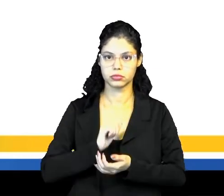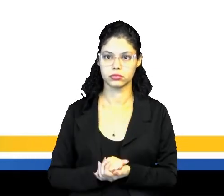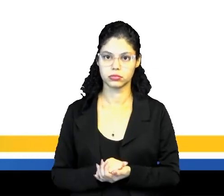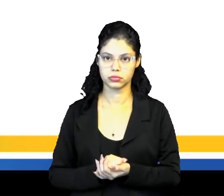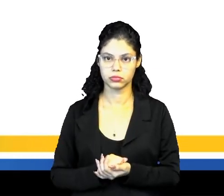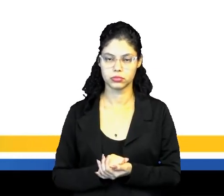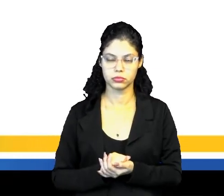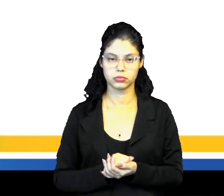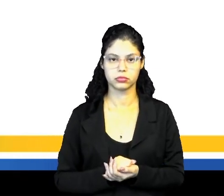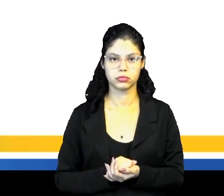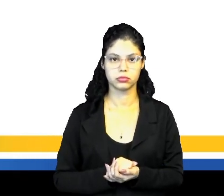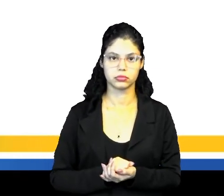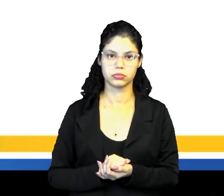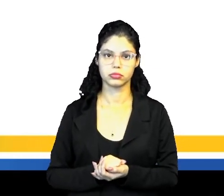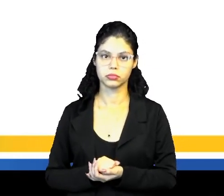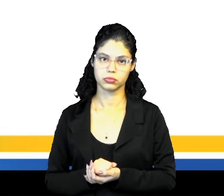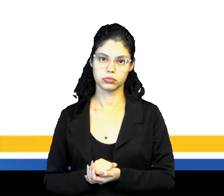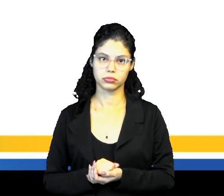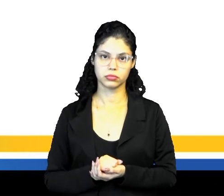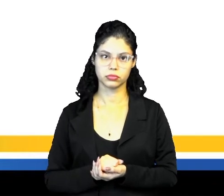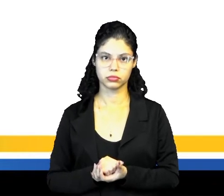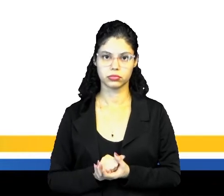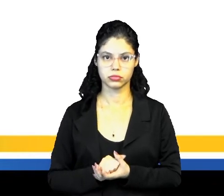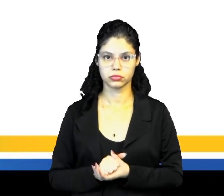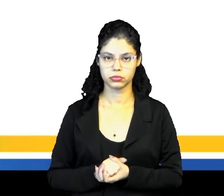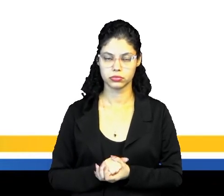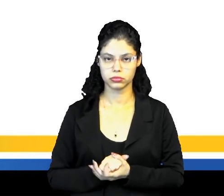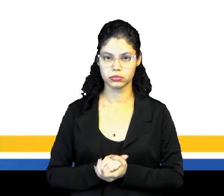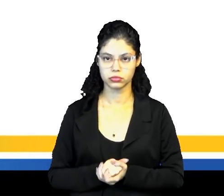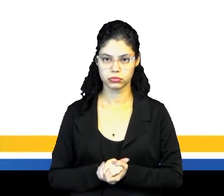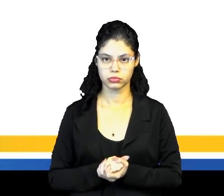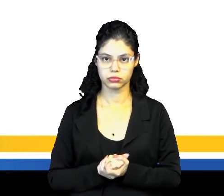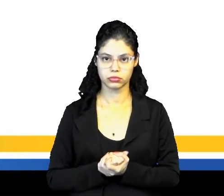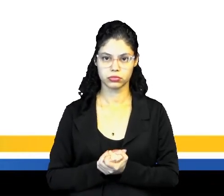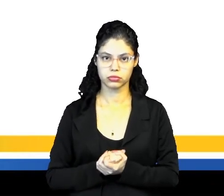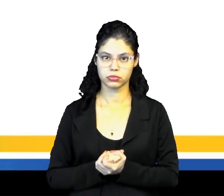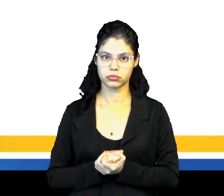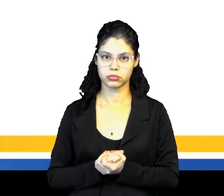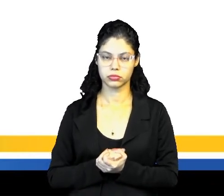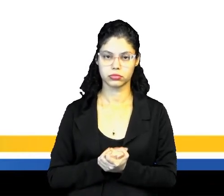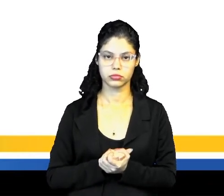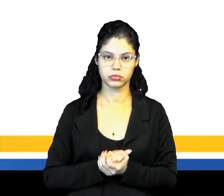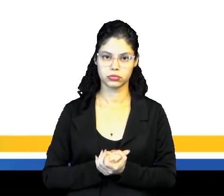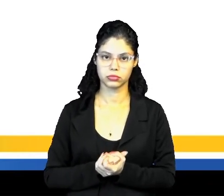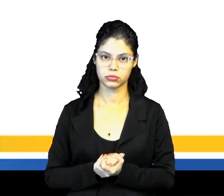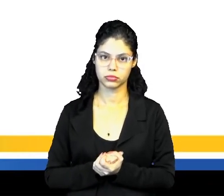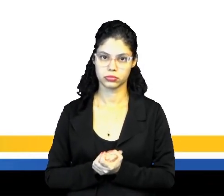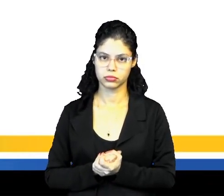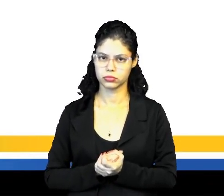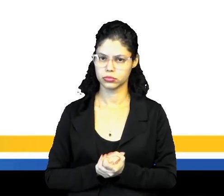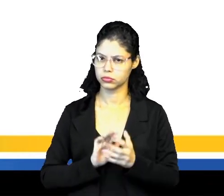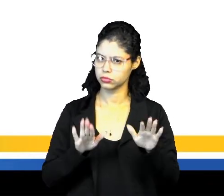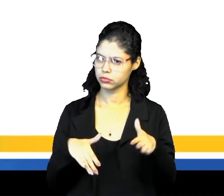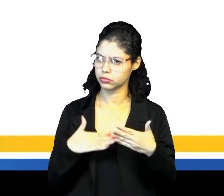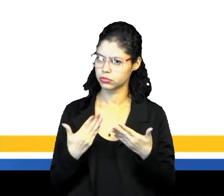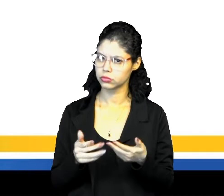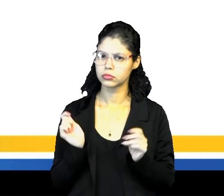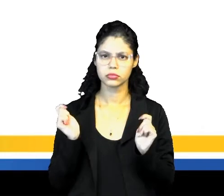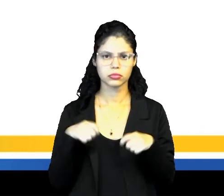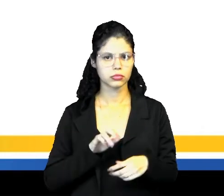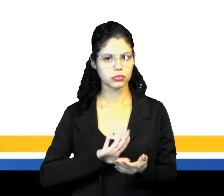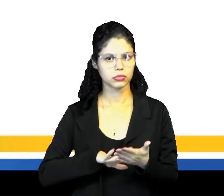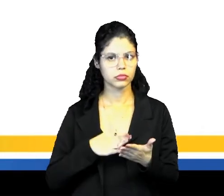temos na imagem Never Give Up. Never Give Up. Qual seria ali a